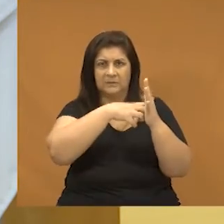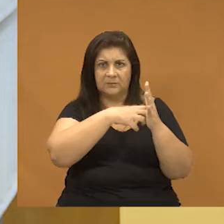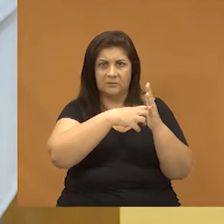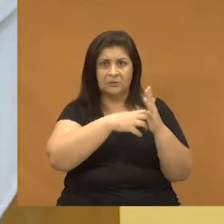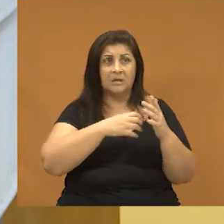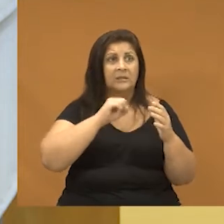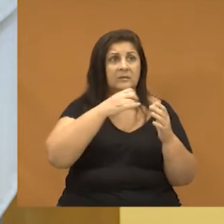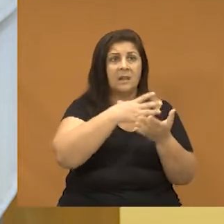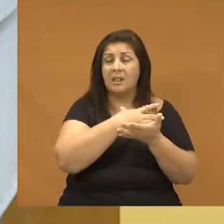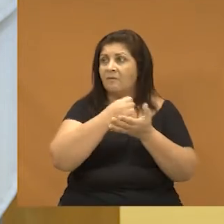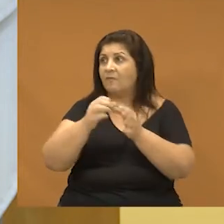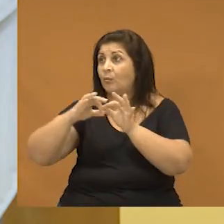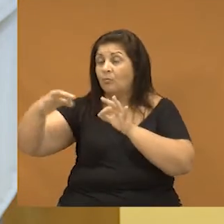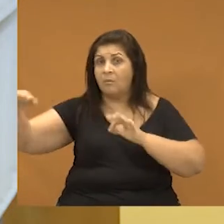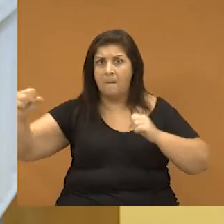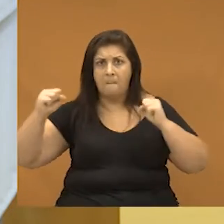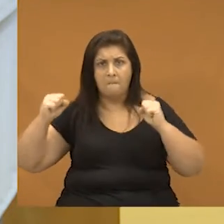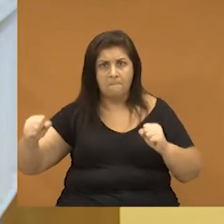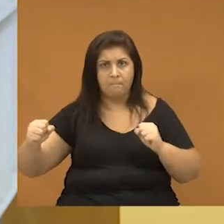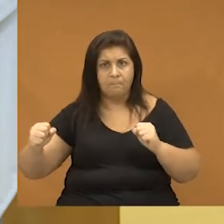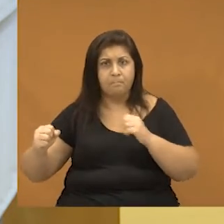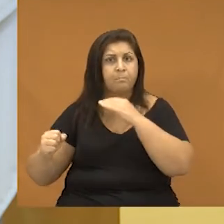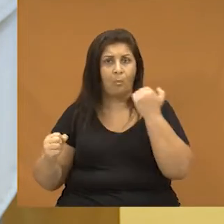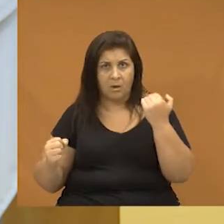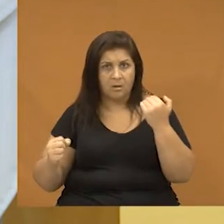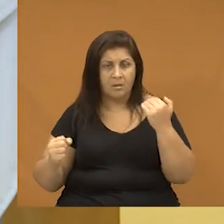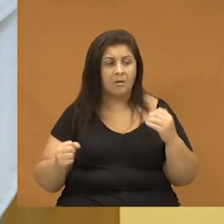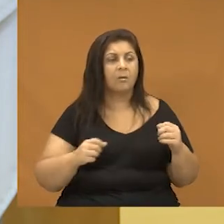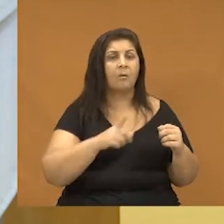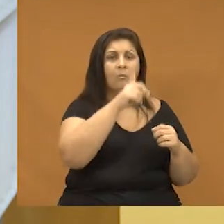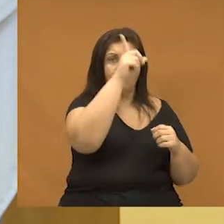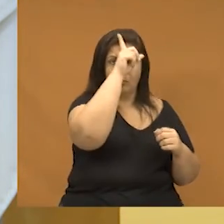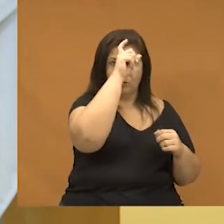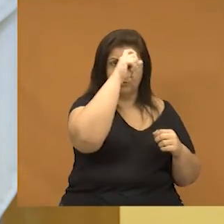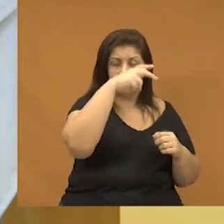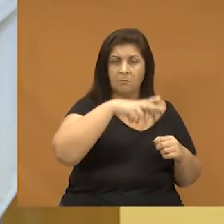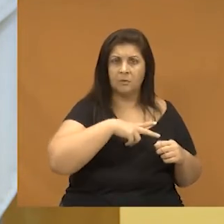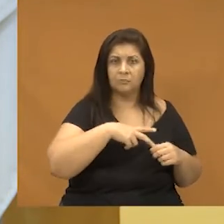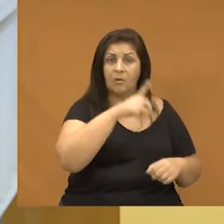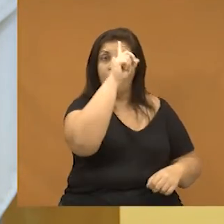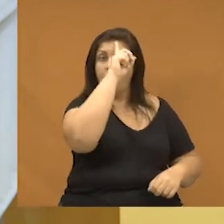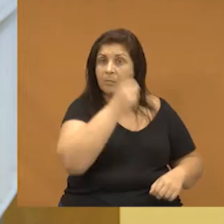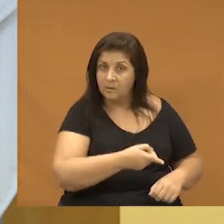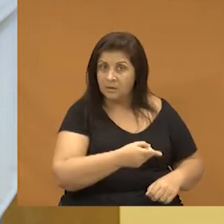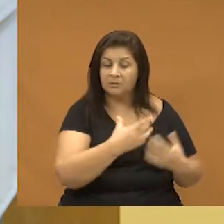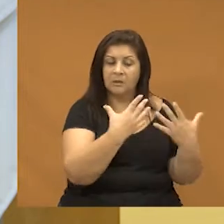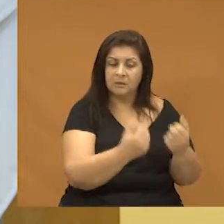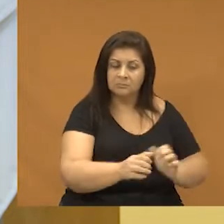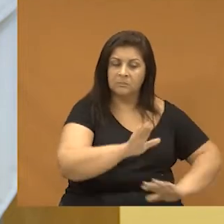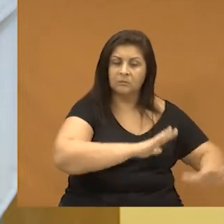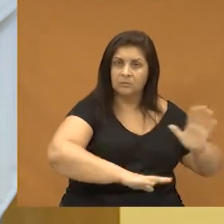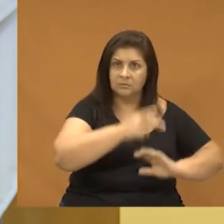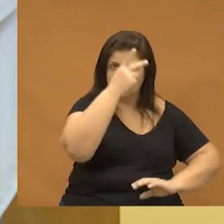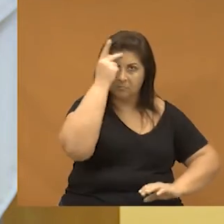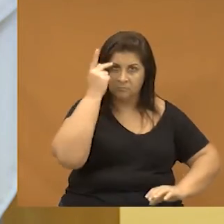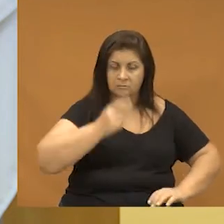hospital longe pode custar a sua vida, o hospital particular tem que atender. Isso tem